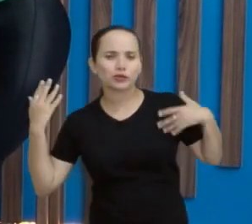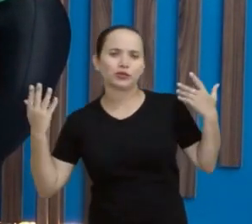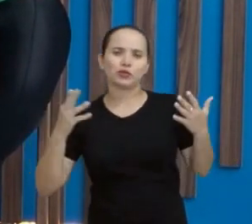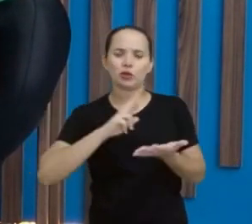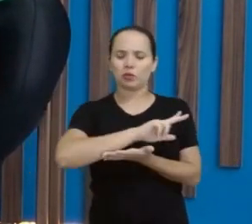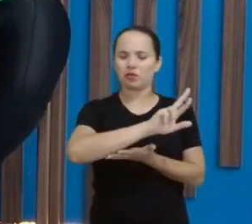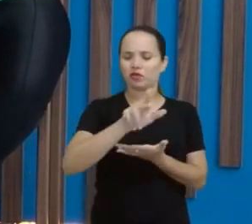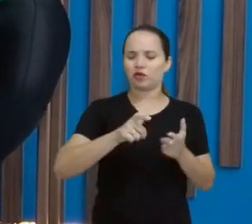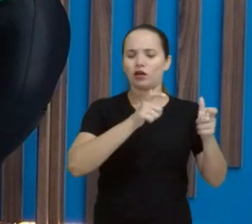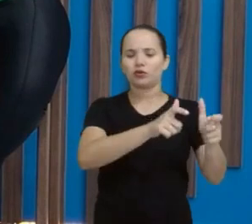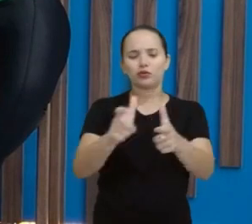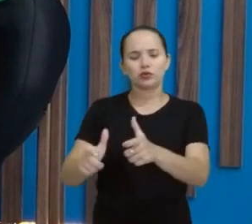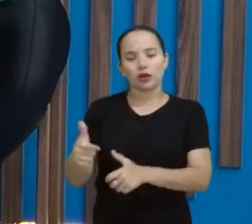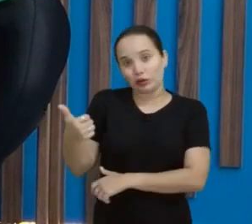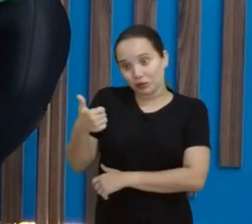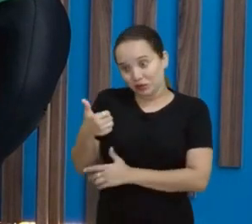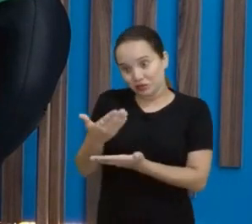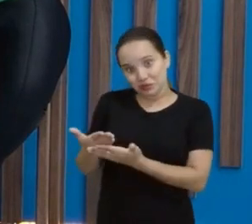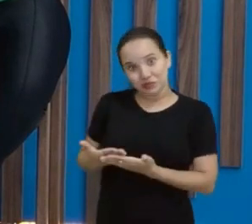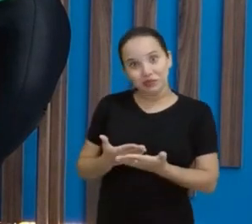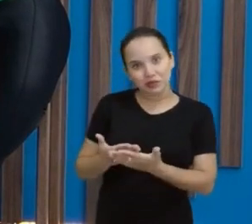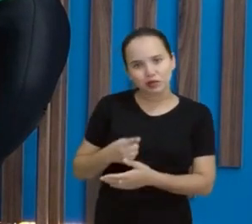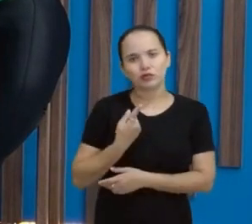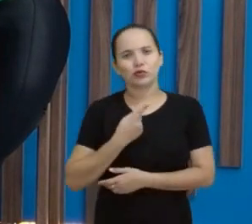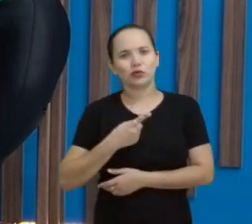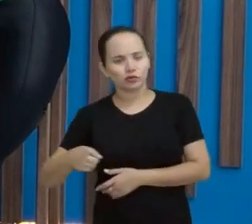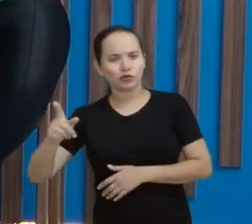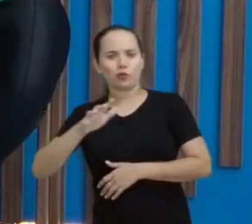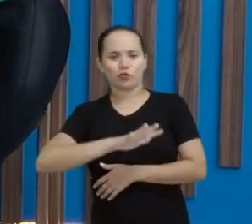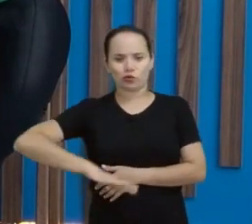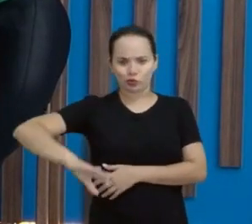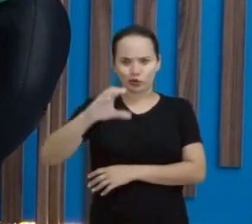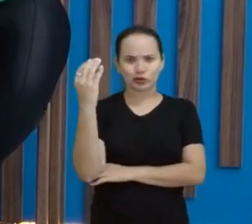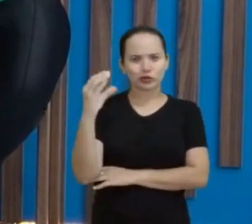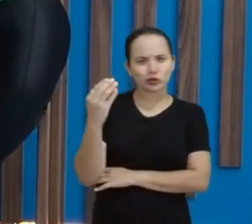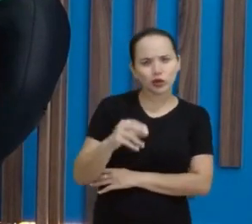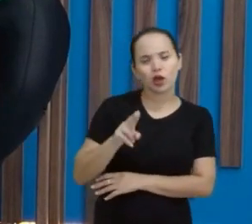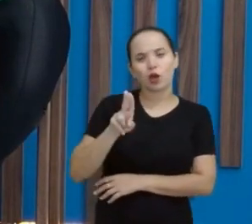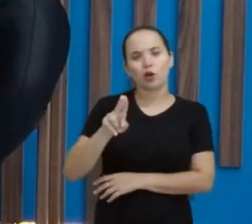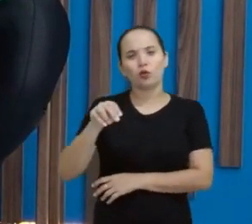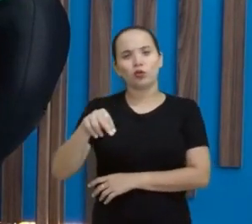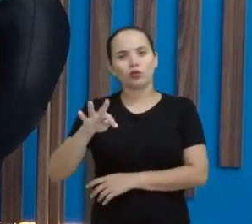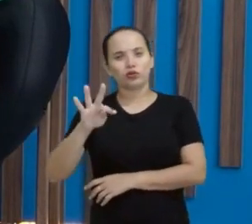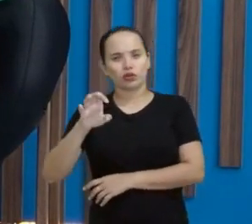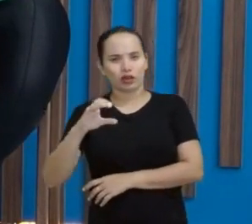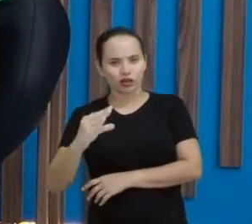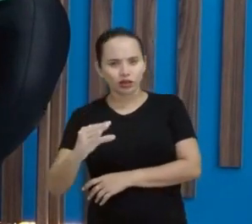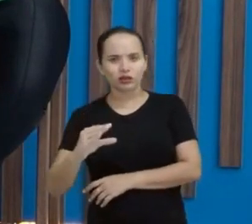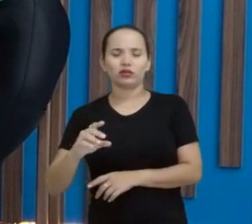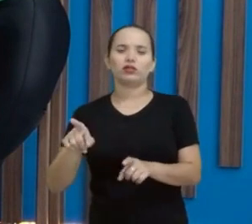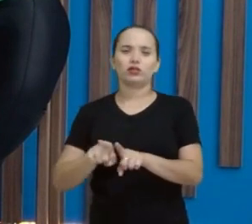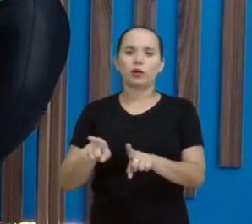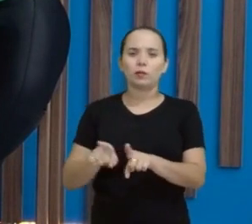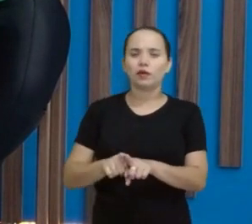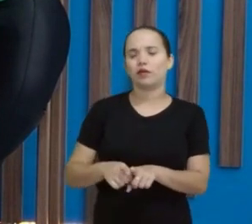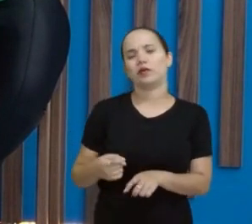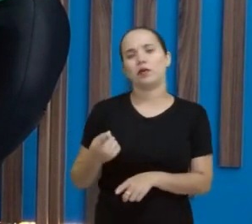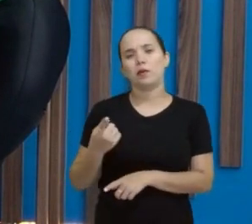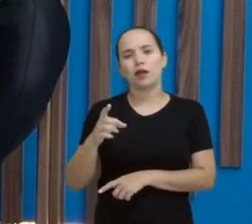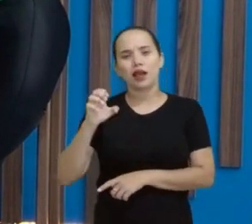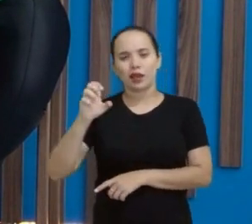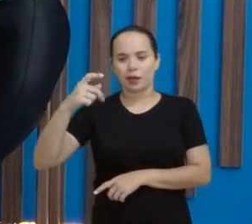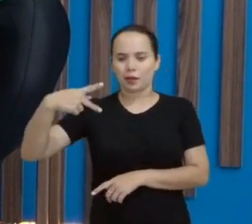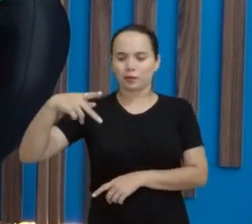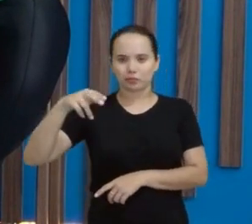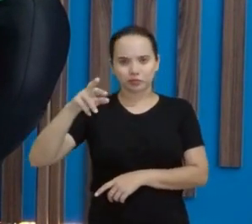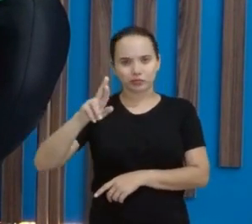primeira aula a gente foi o Espaço Ciência, a gente foi para uma UTEC, a gente foi lá para a Imprel, né? Imprel.